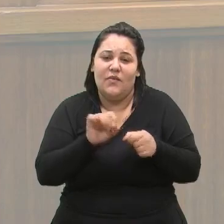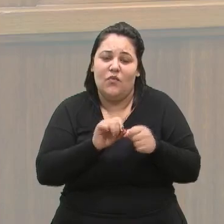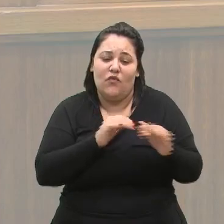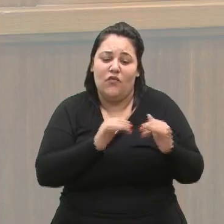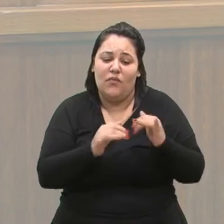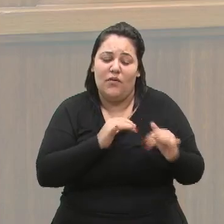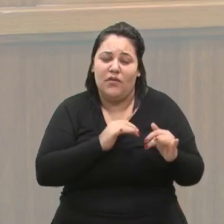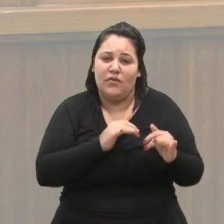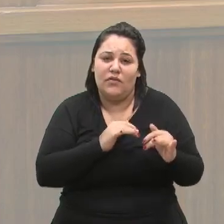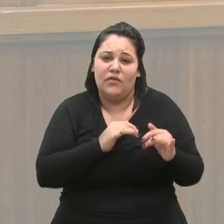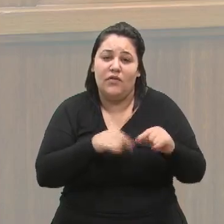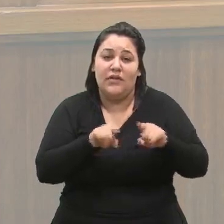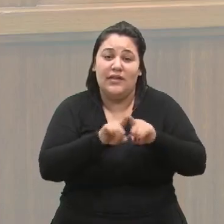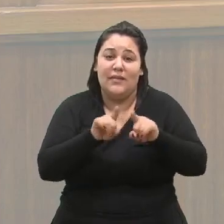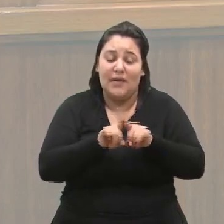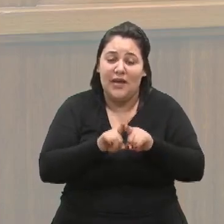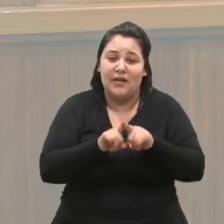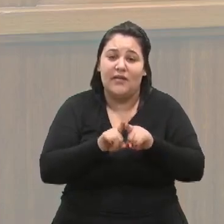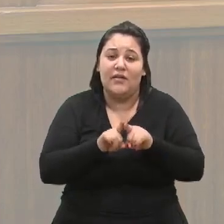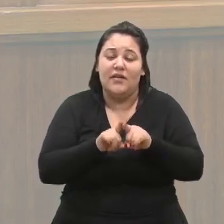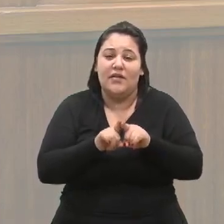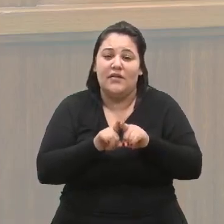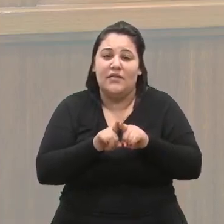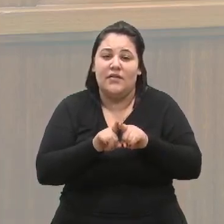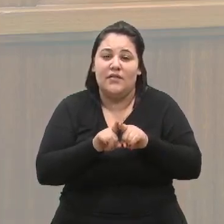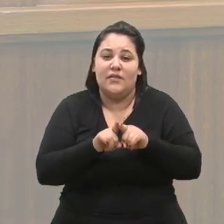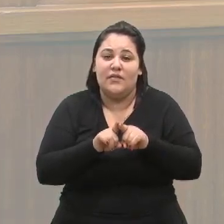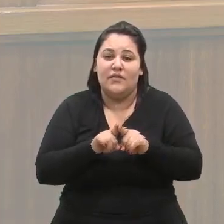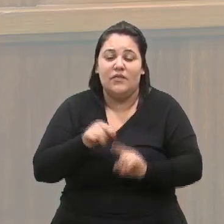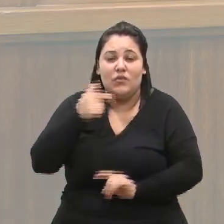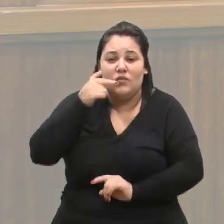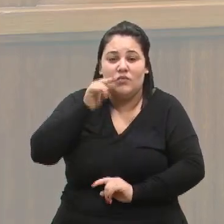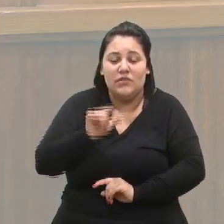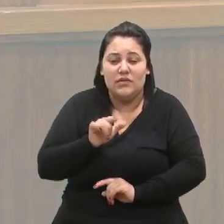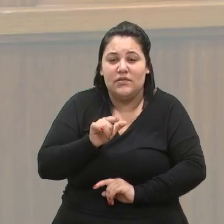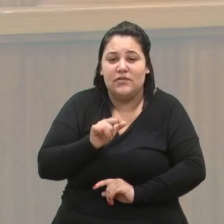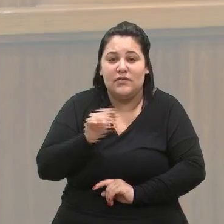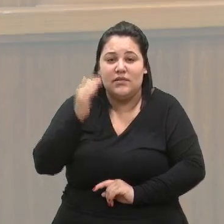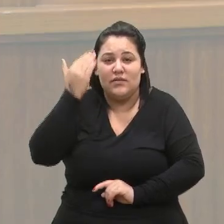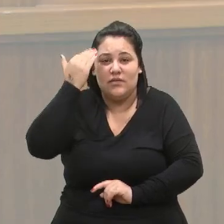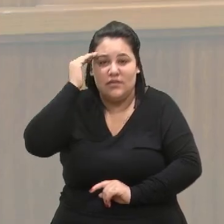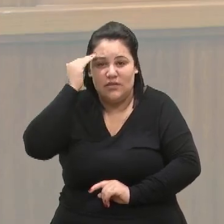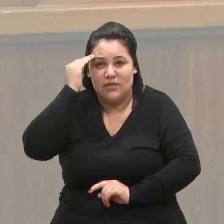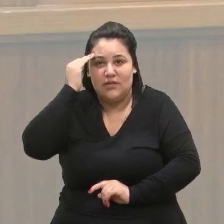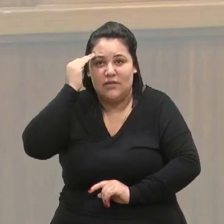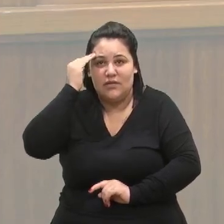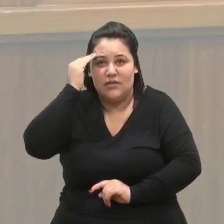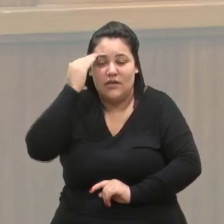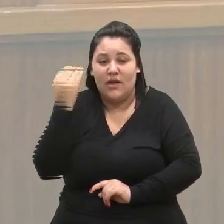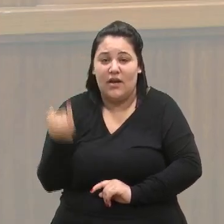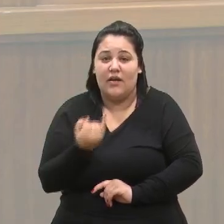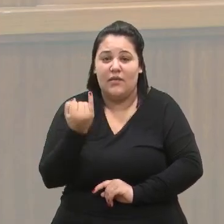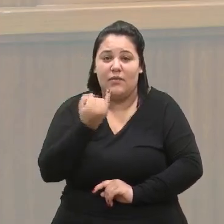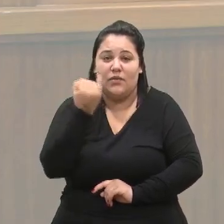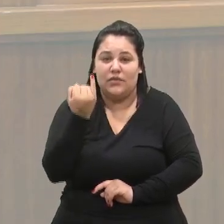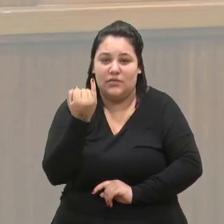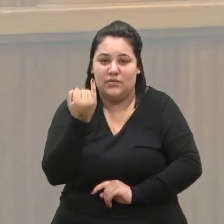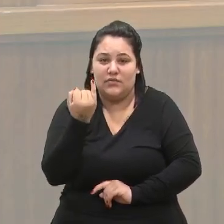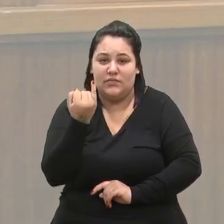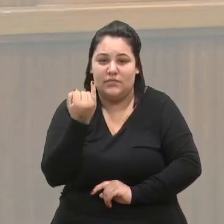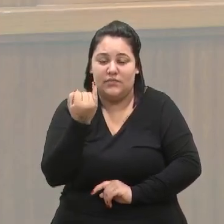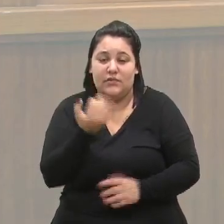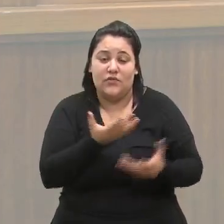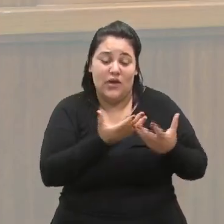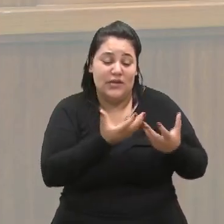ampla, discutida, debatida, para que a gente entenda a importância da adesão do Estado do Rio Grande do